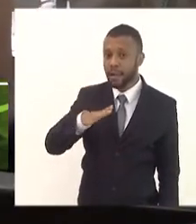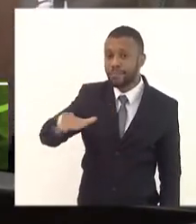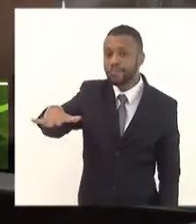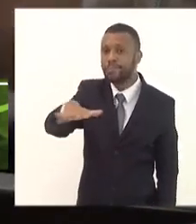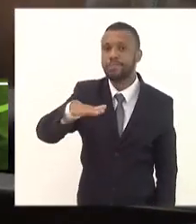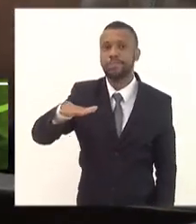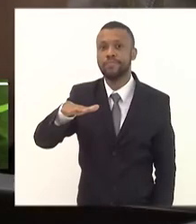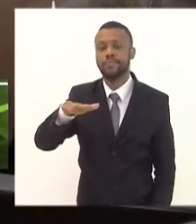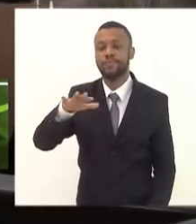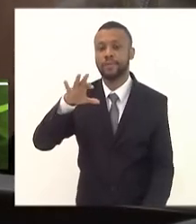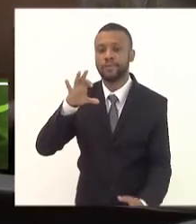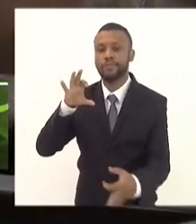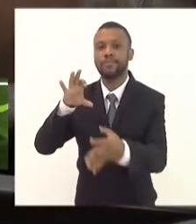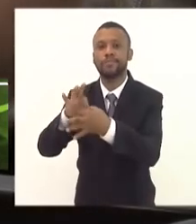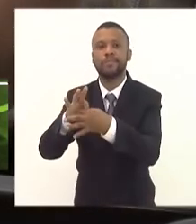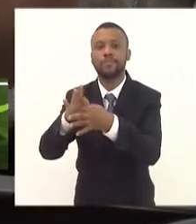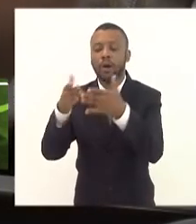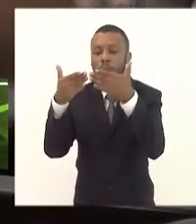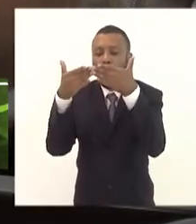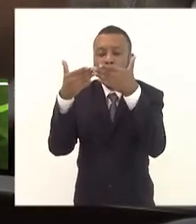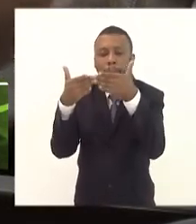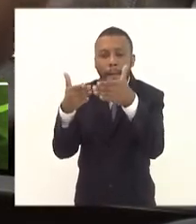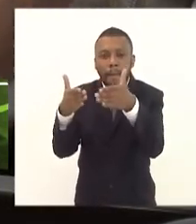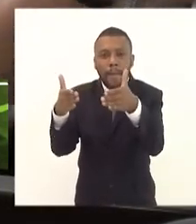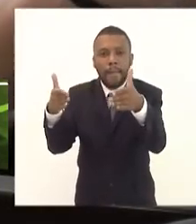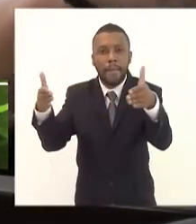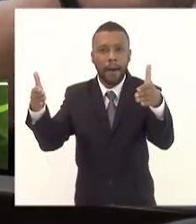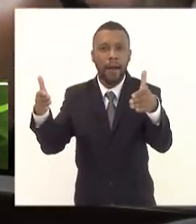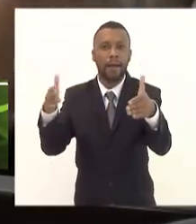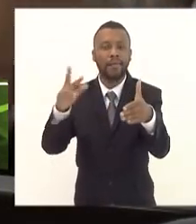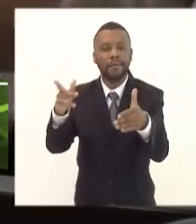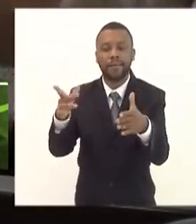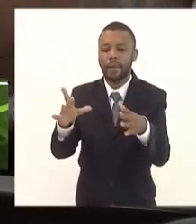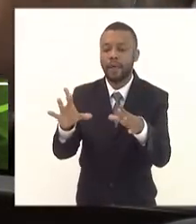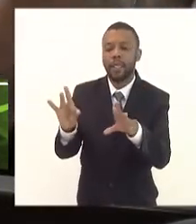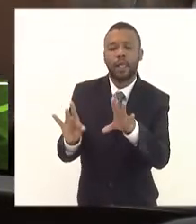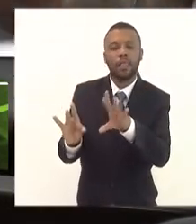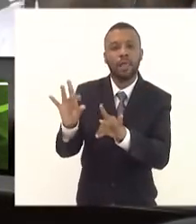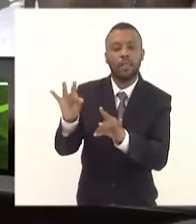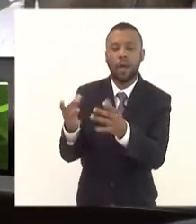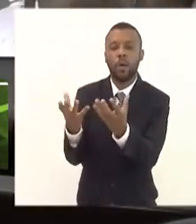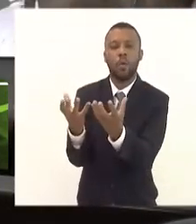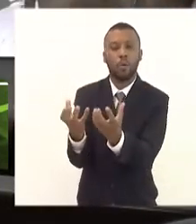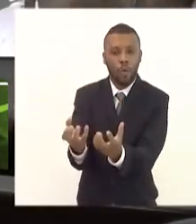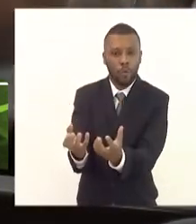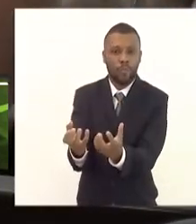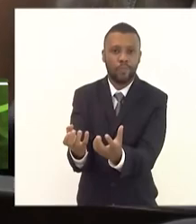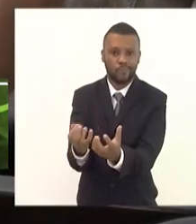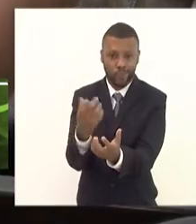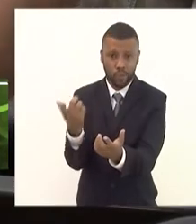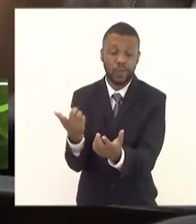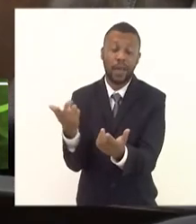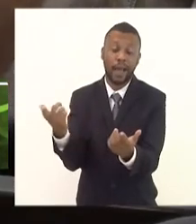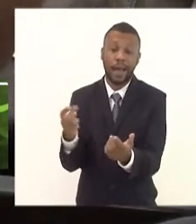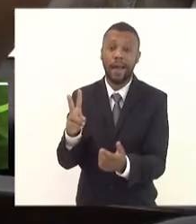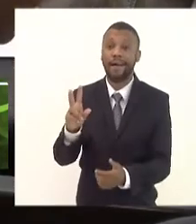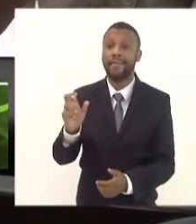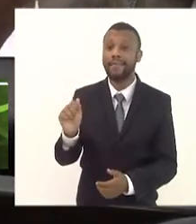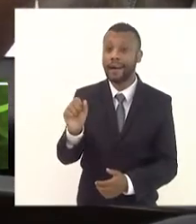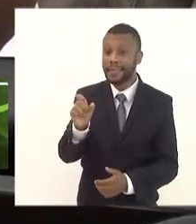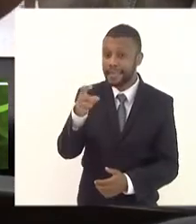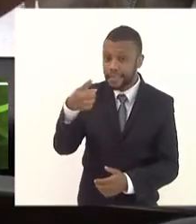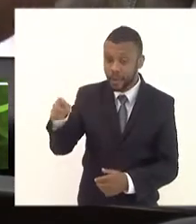a mancha de expansão. Para onde ela vai expandir, ela vai ficar mais impermeabilizada essa área, e isso faz com que a vazão aumente. E, obviamente, o